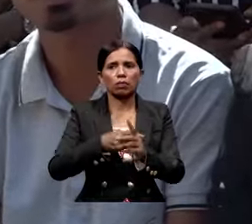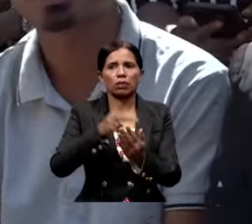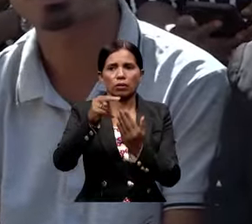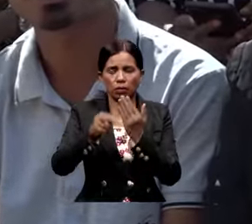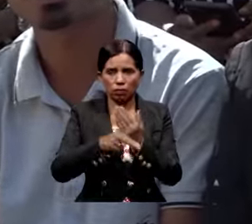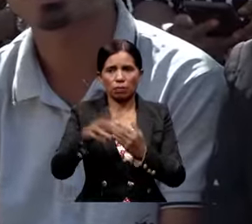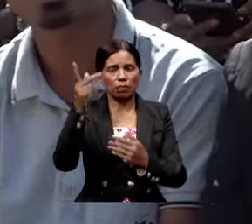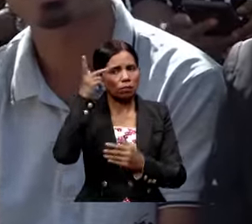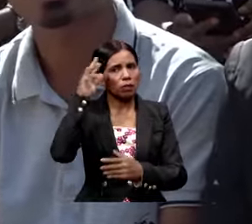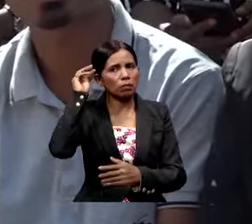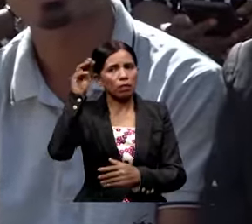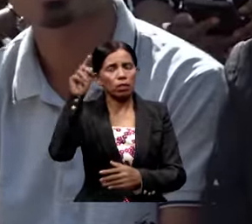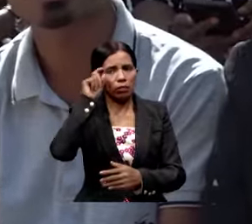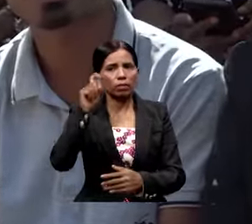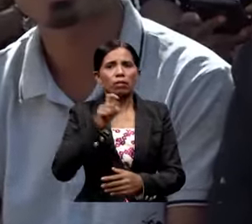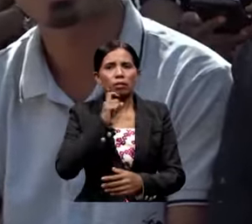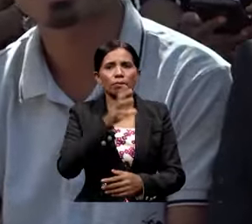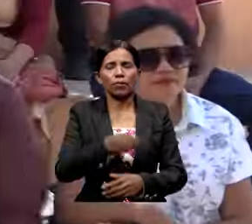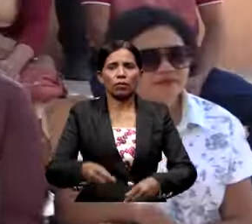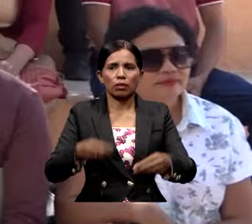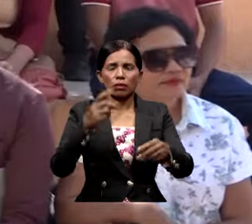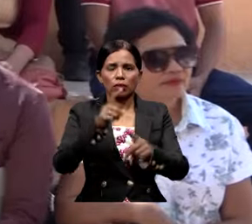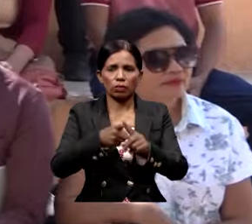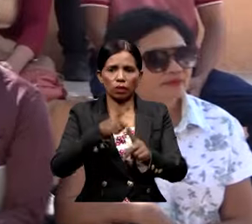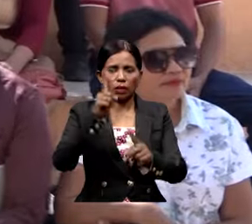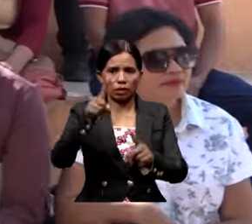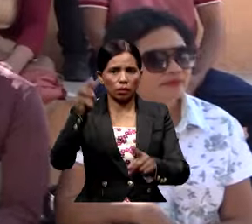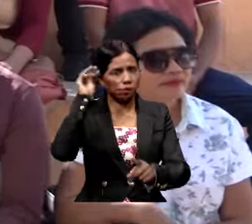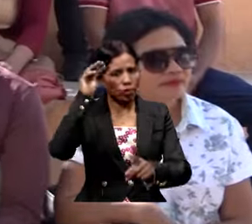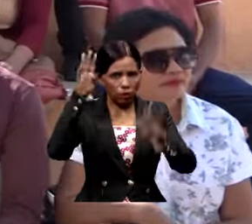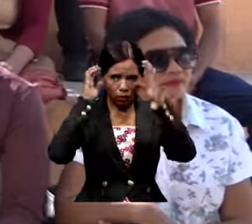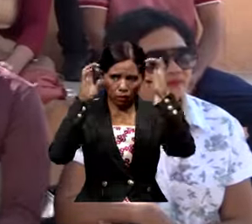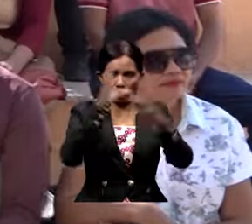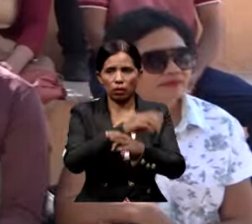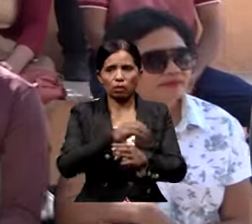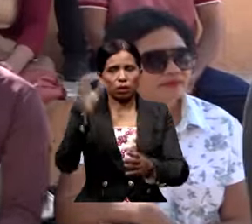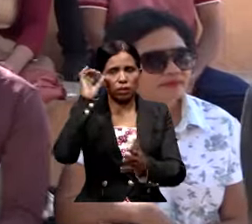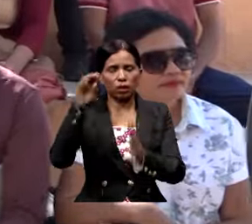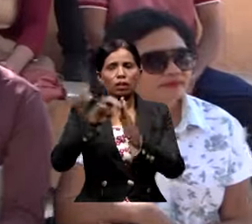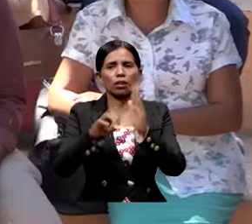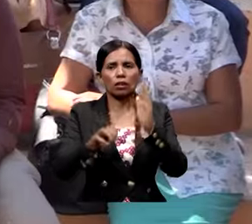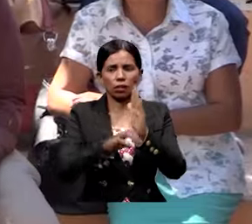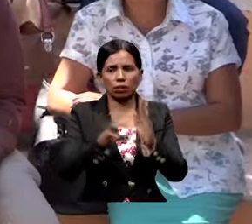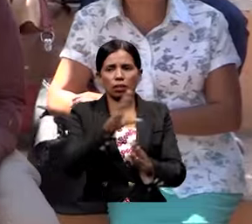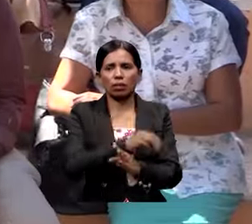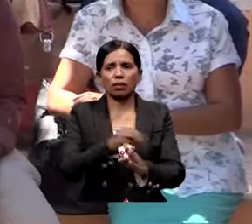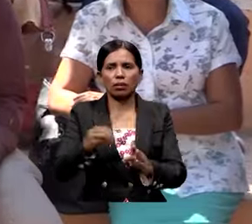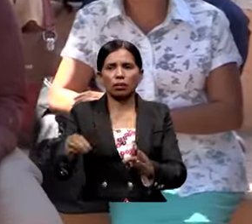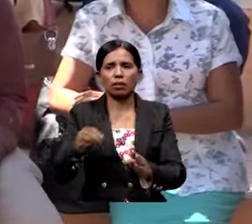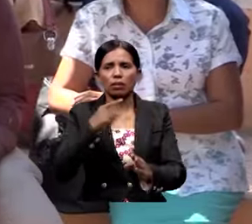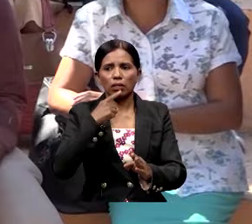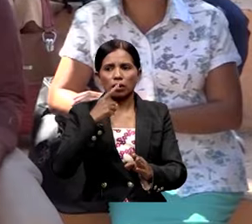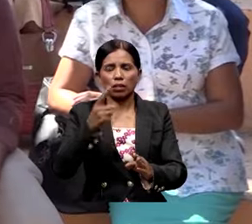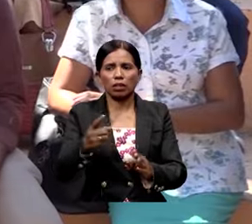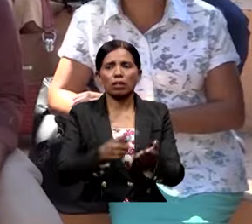primeiro ministro Kairala Xanana Guzmão fo prazo fulangida ba Ministra Educação no secretário estado ensino secundário no ensino